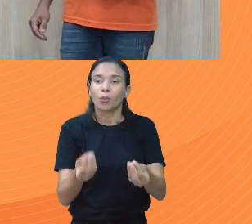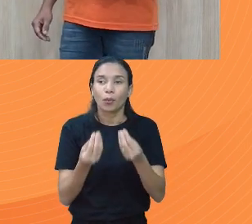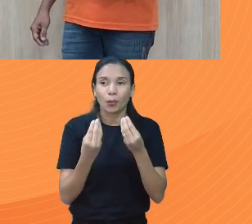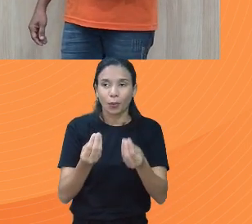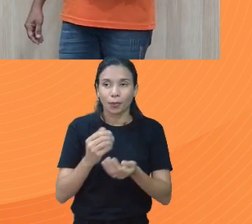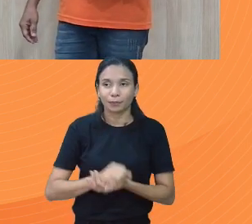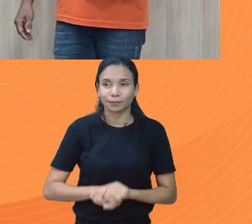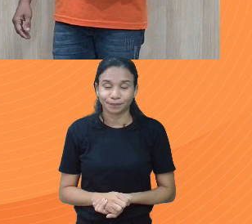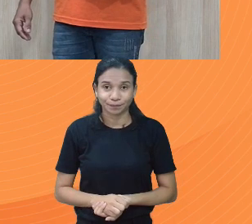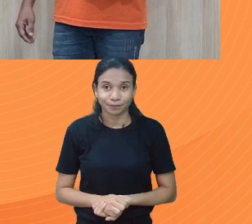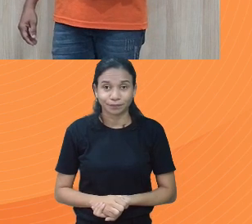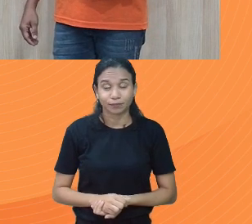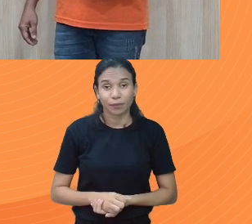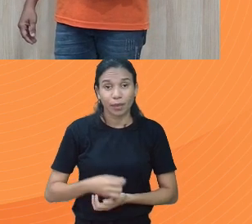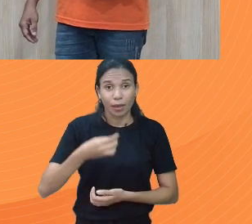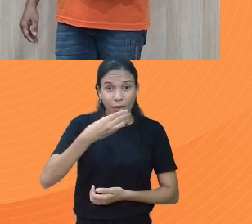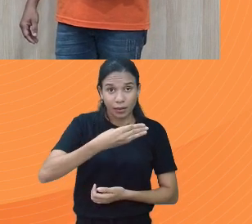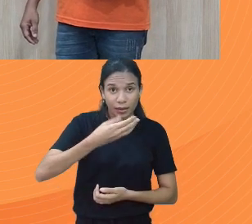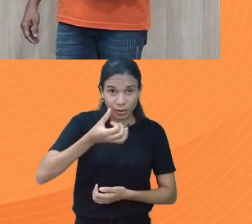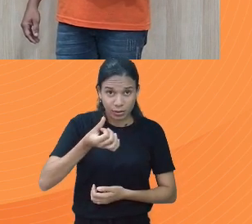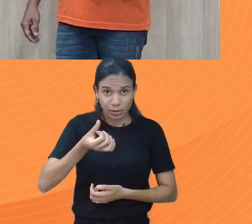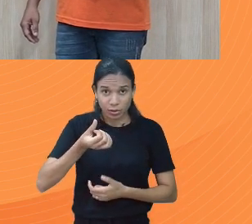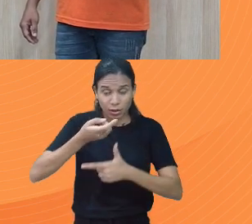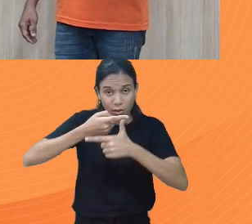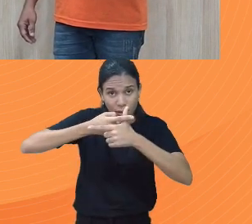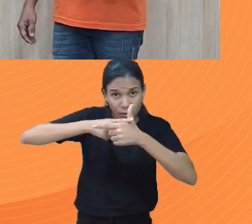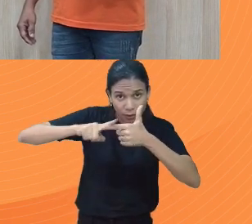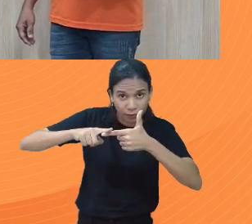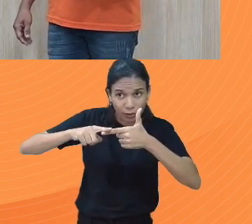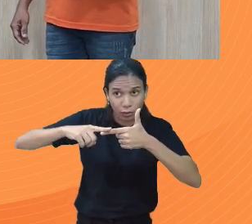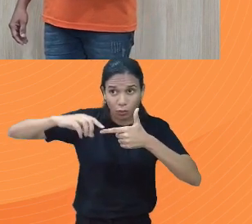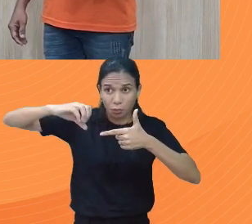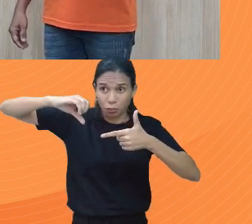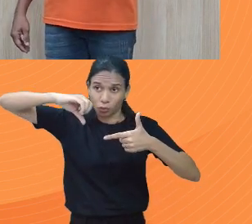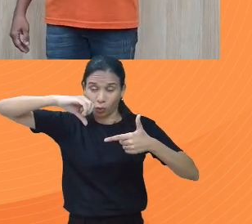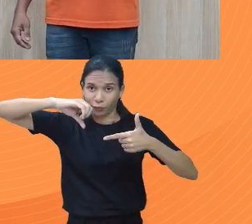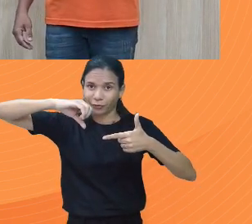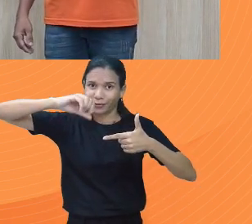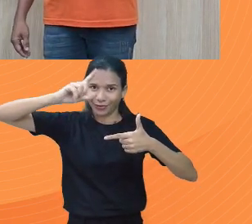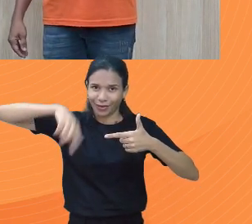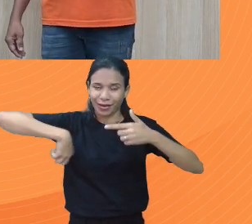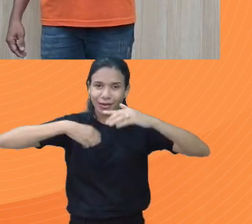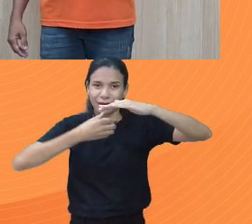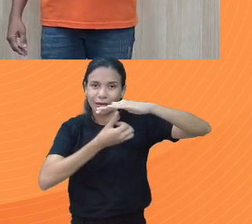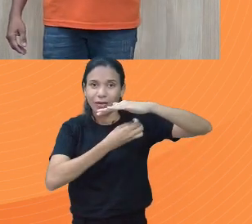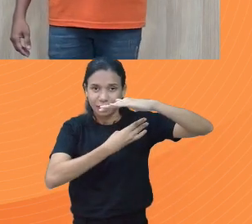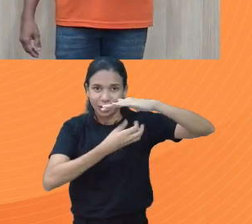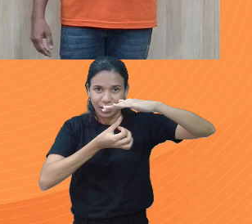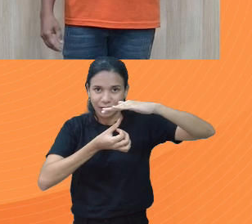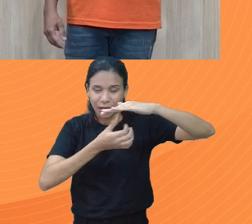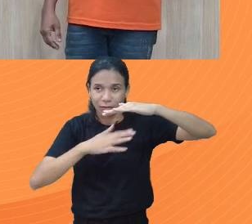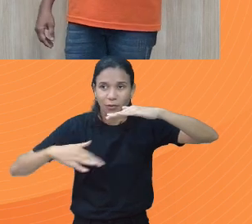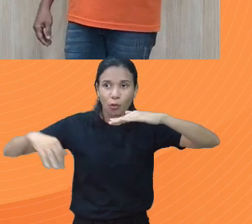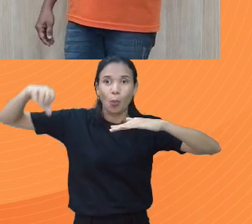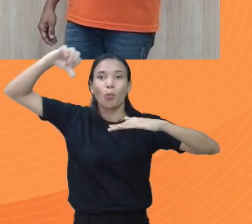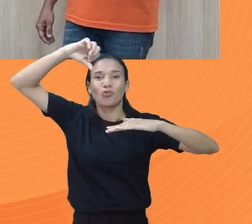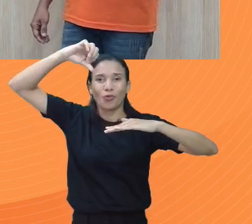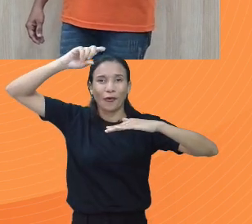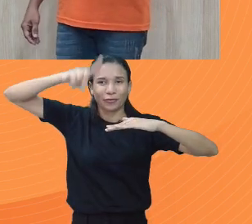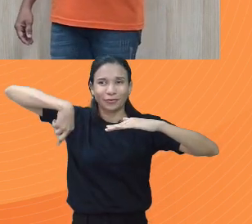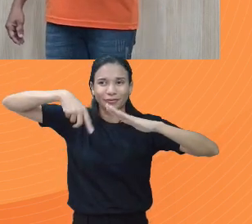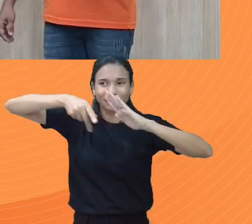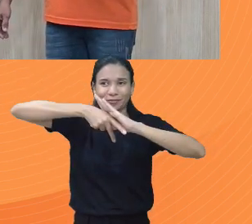ó, gente. 36 dividido por 9, que é a primeira fração, tá? Estou trabalhando lá com a primeira